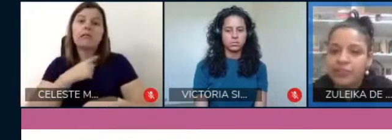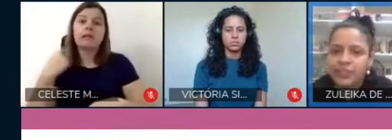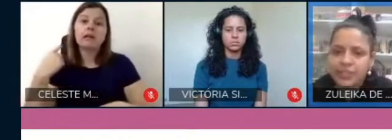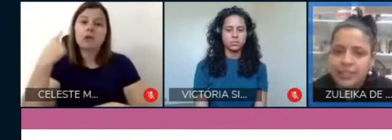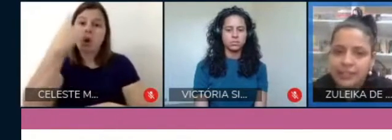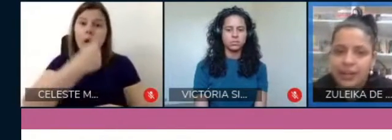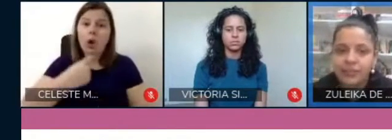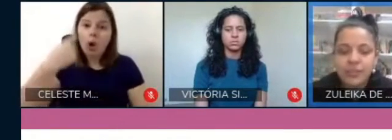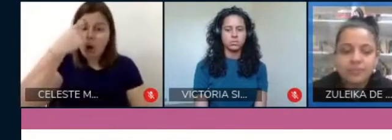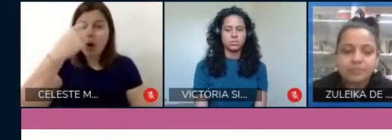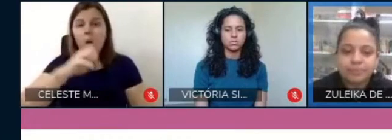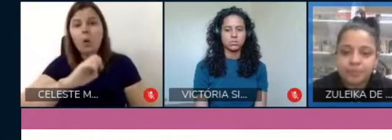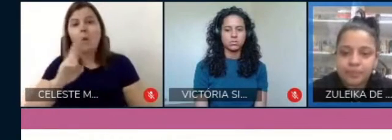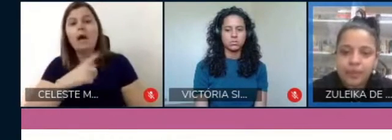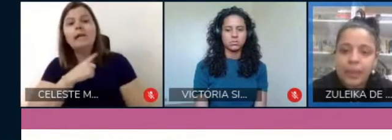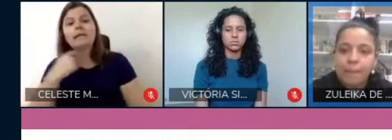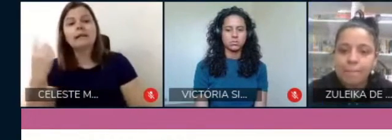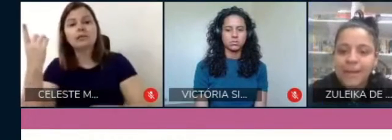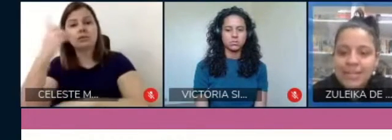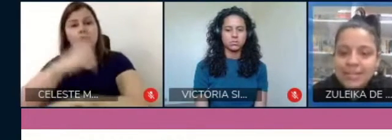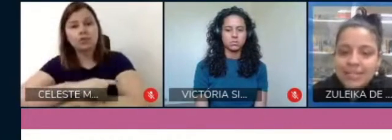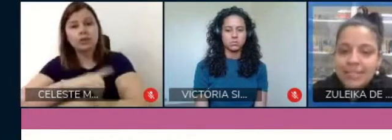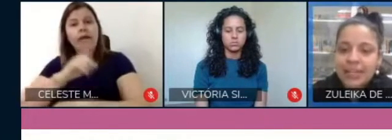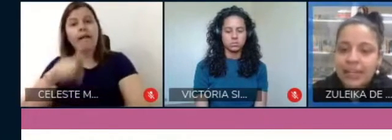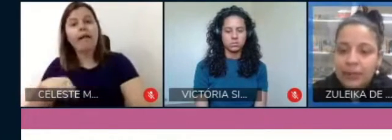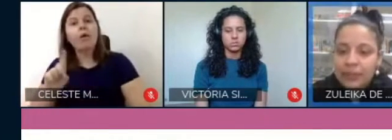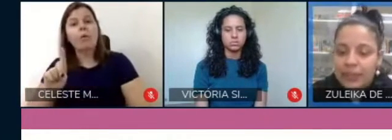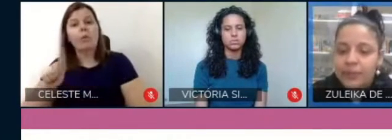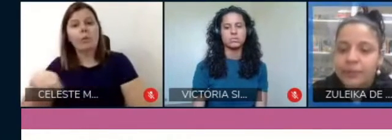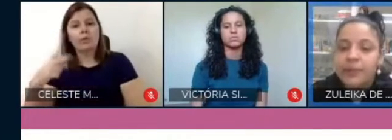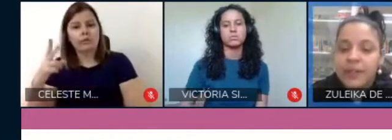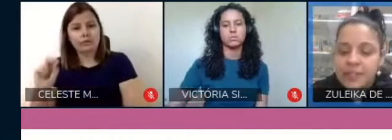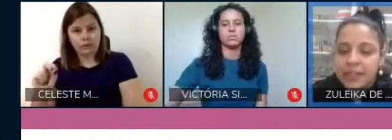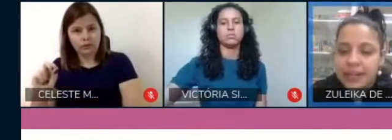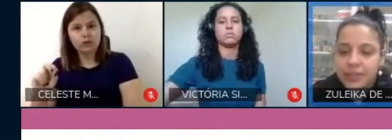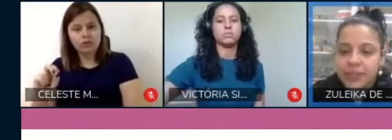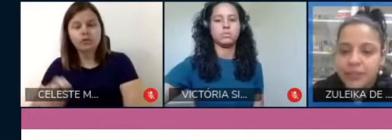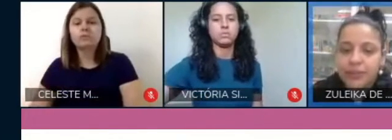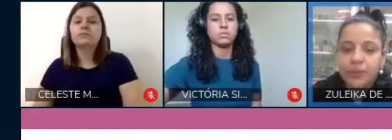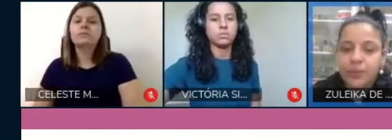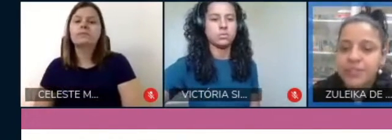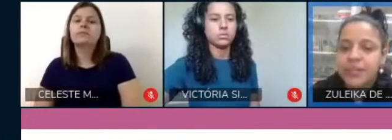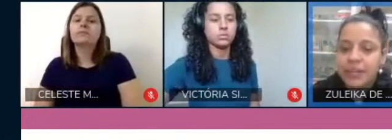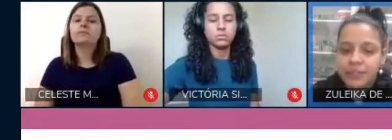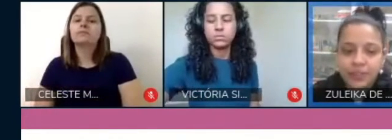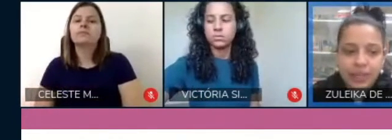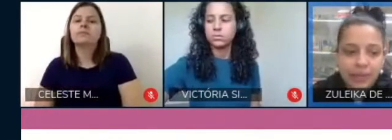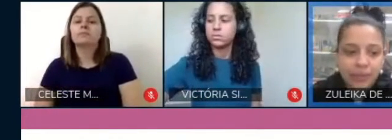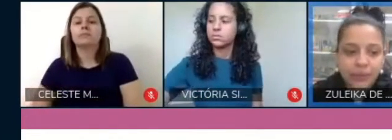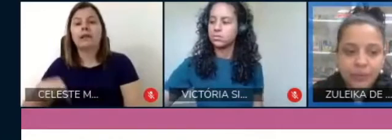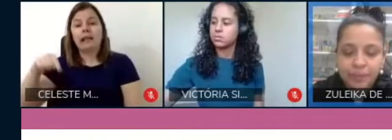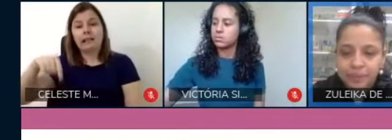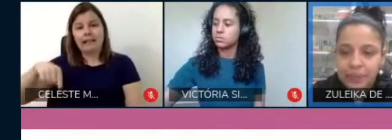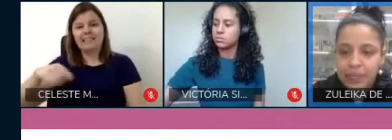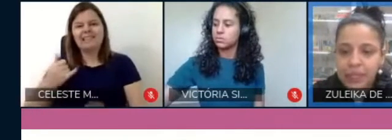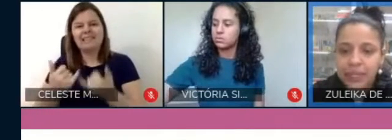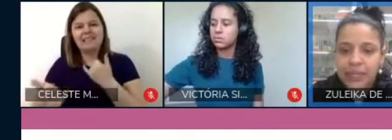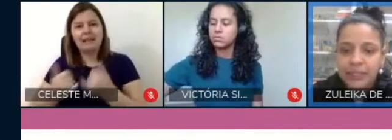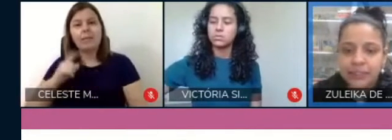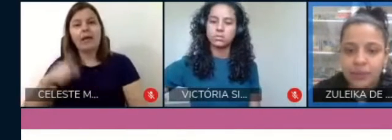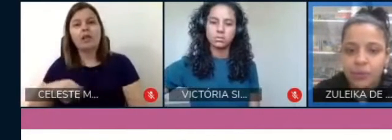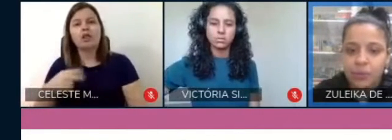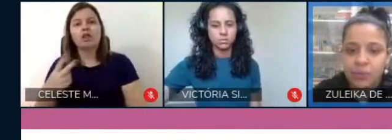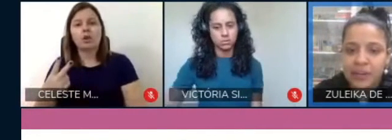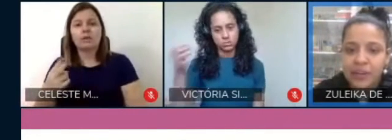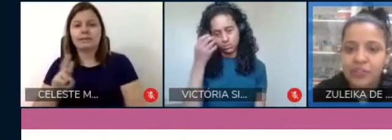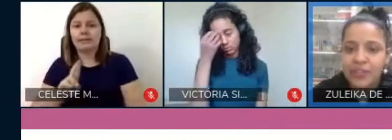fica R$1,20. Mas eu tenho, nesse caso aqui, tenho R$2 de débito,